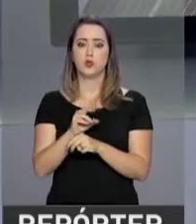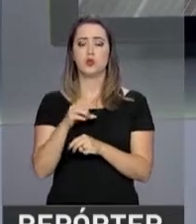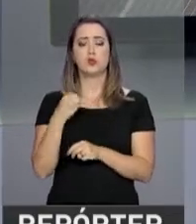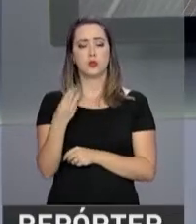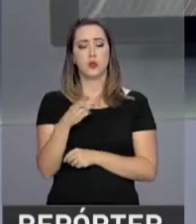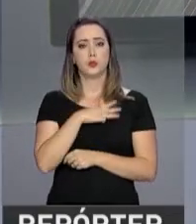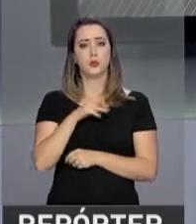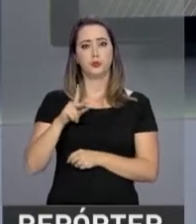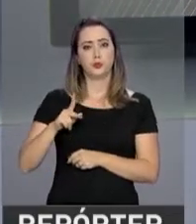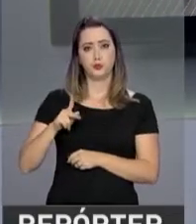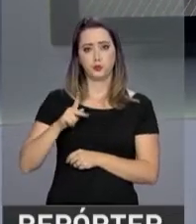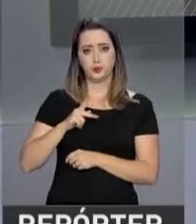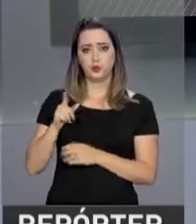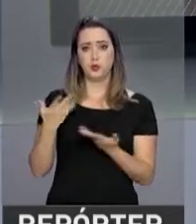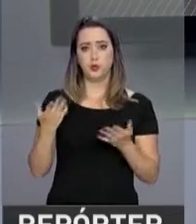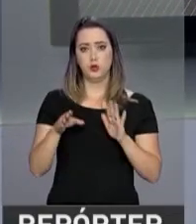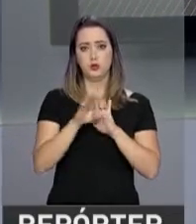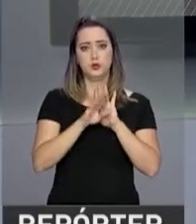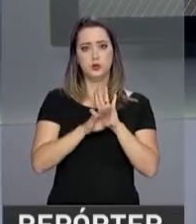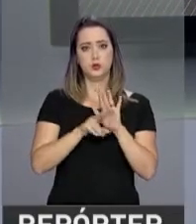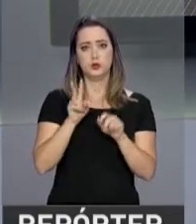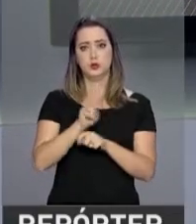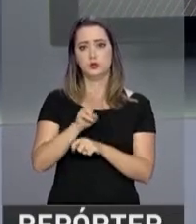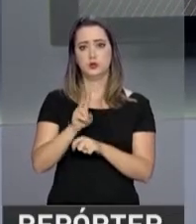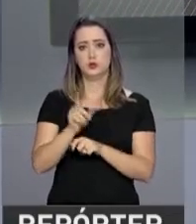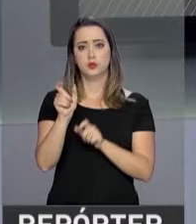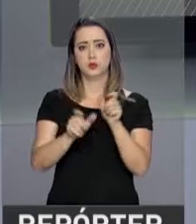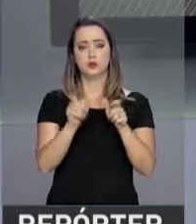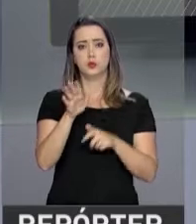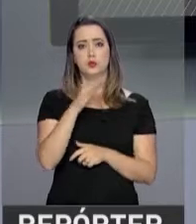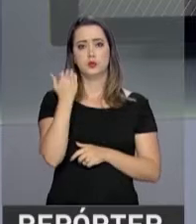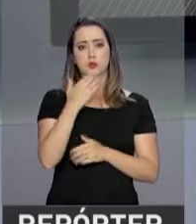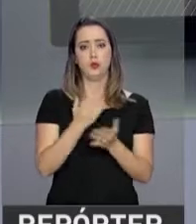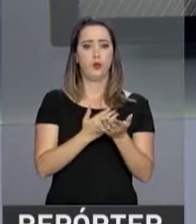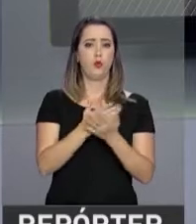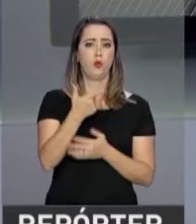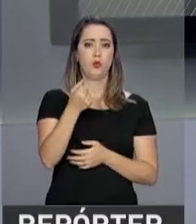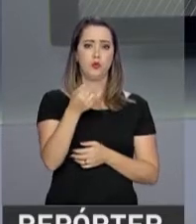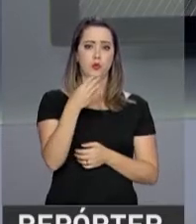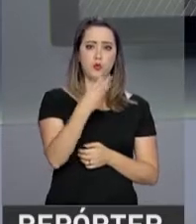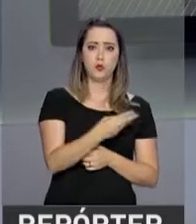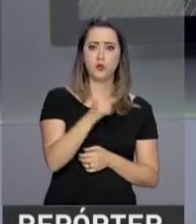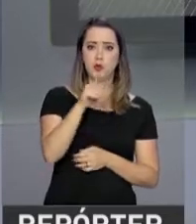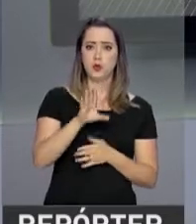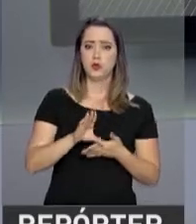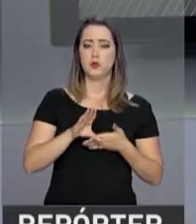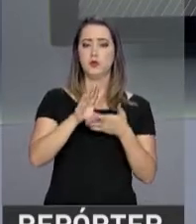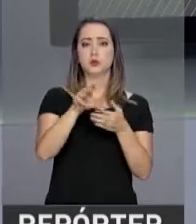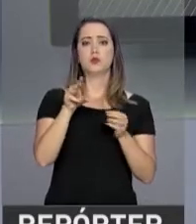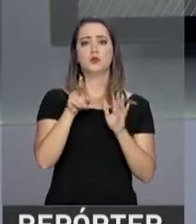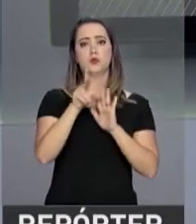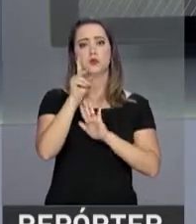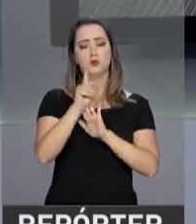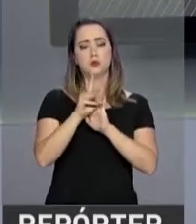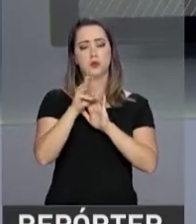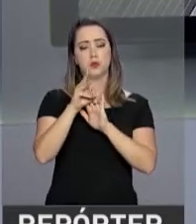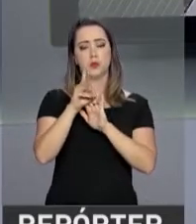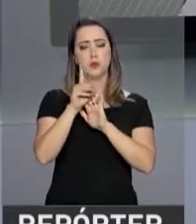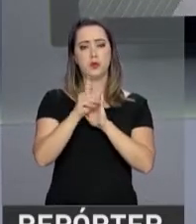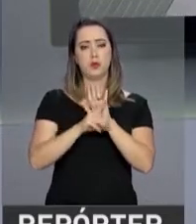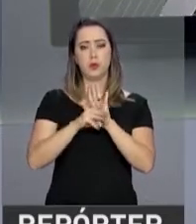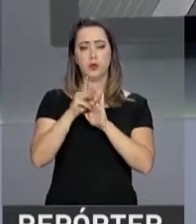o programa de proteção a crianças e adolescentes ameaçados de morte existe desde 2003 e é coordenado pelo ministério